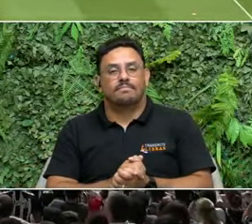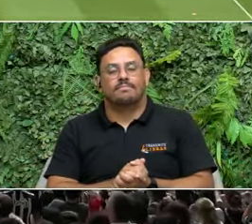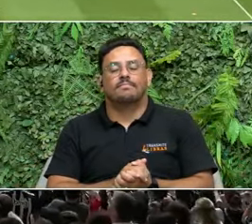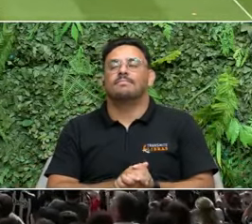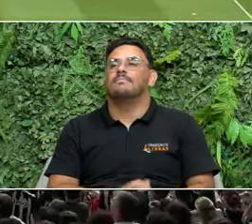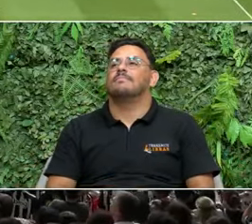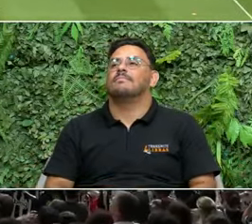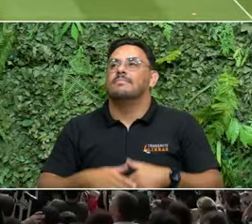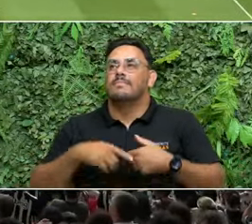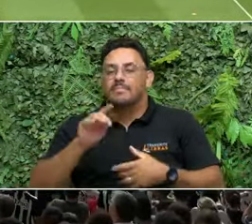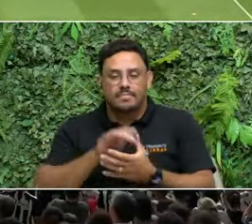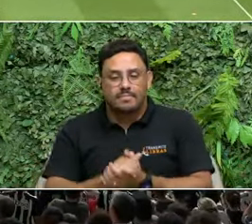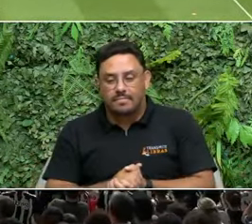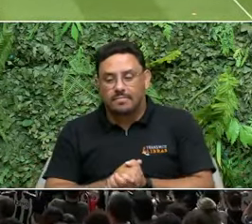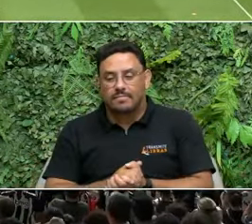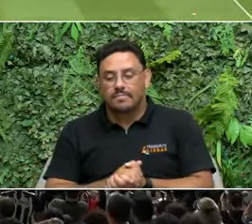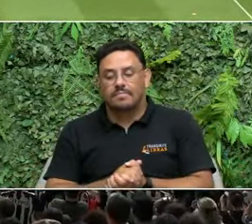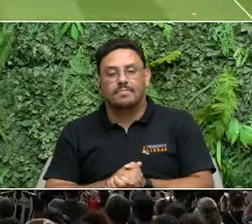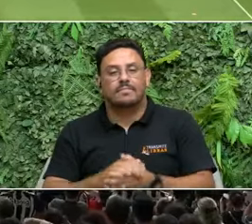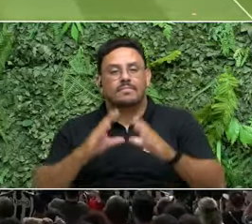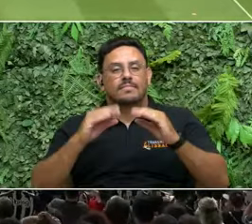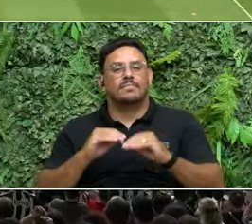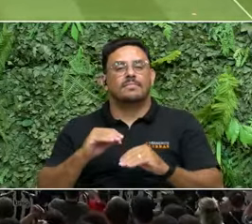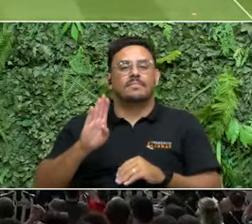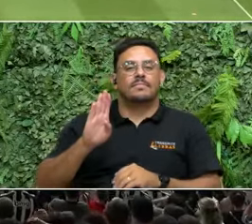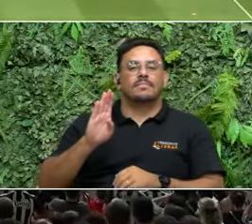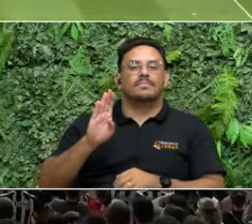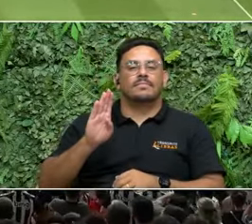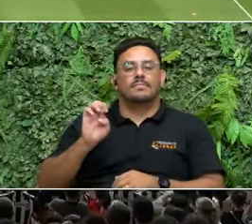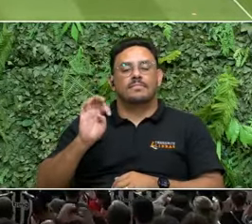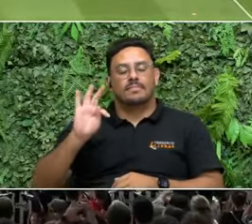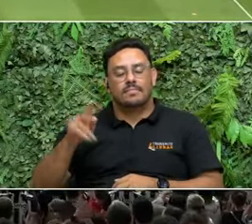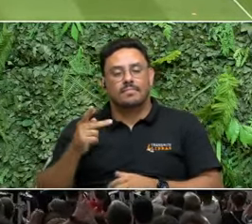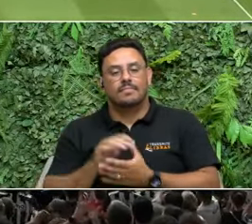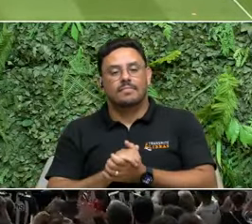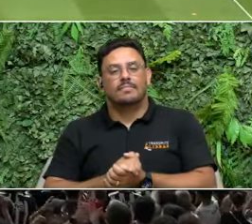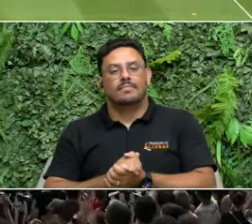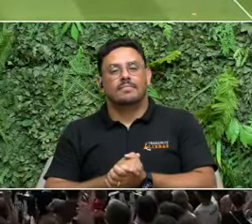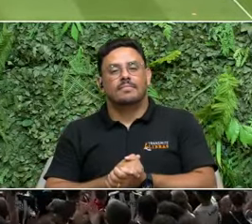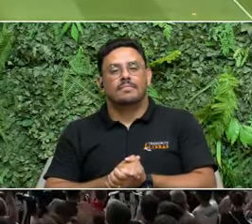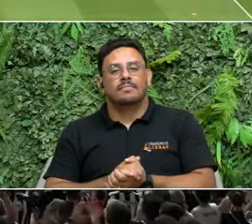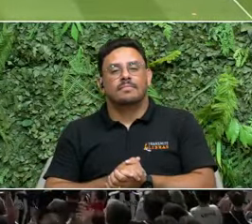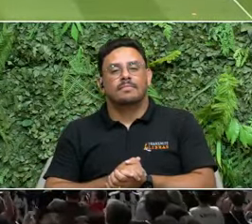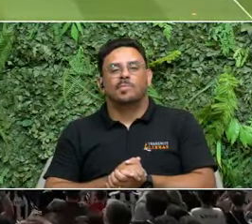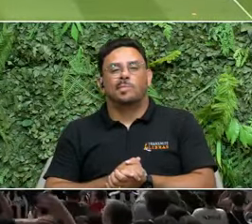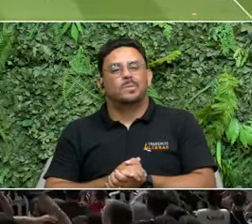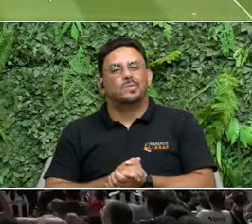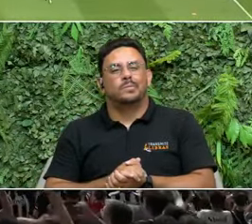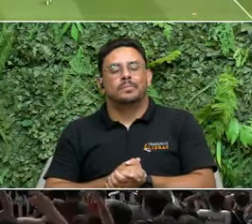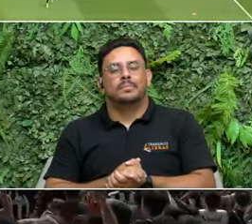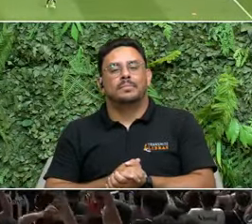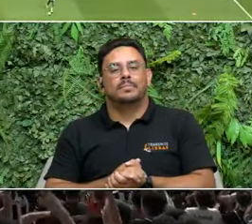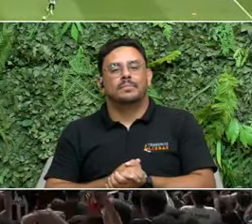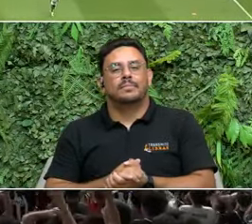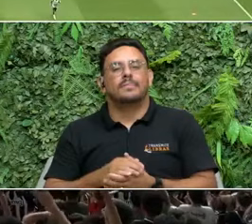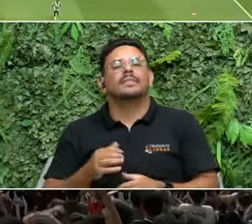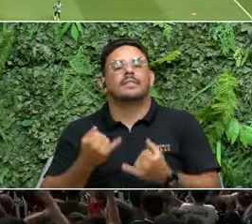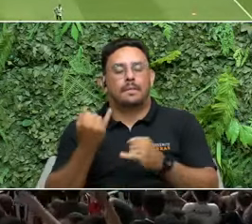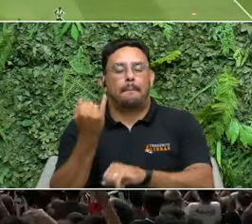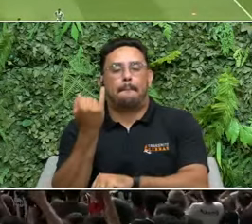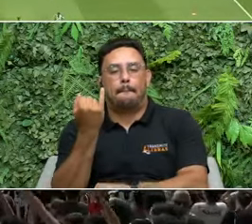teu aí ó baixou a Carvalho lá a gorda carval fazer não ela ela é